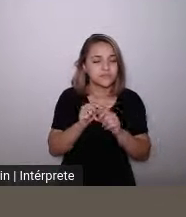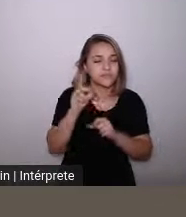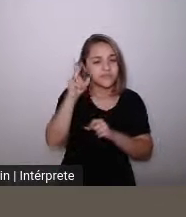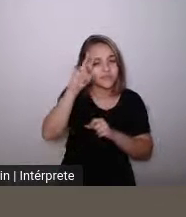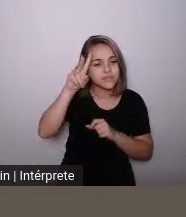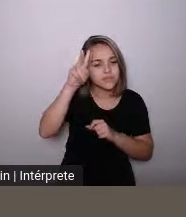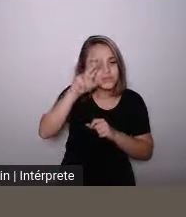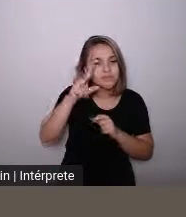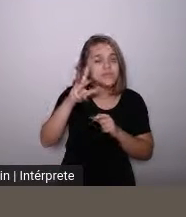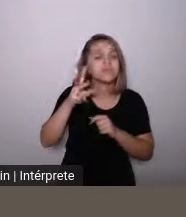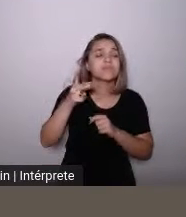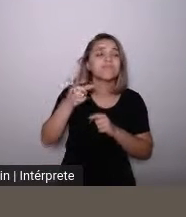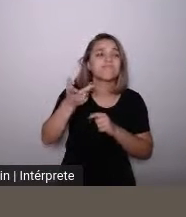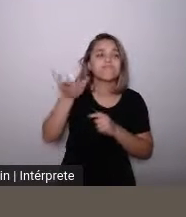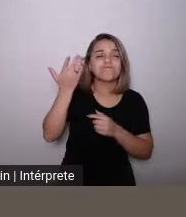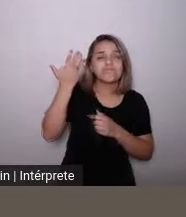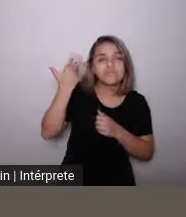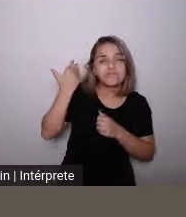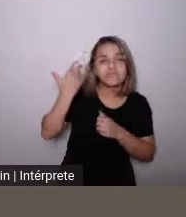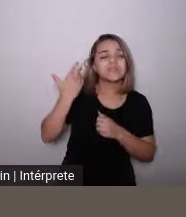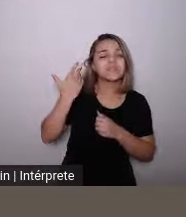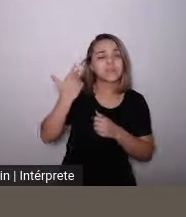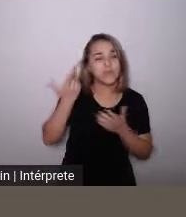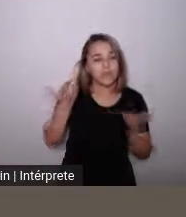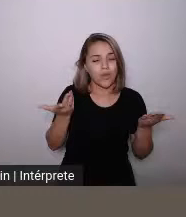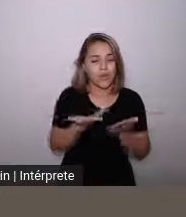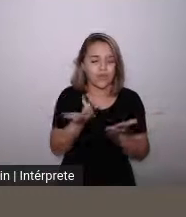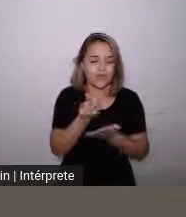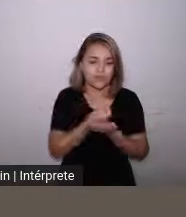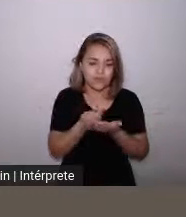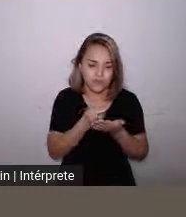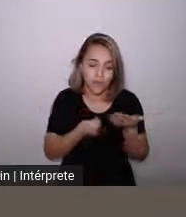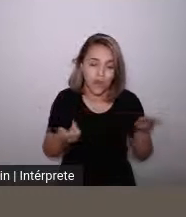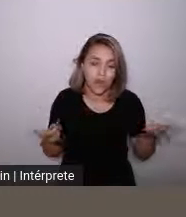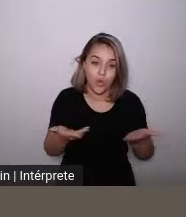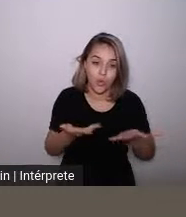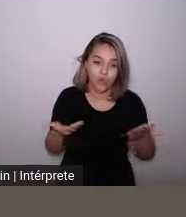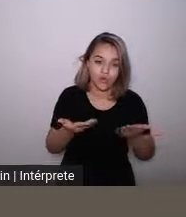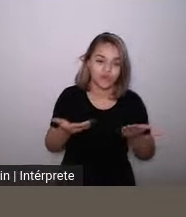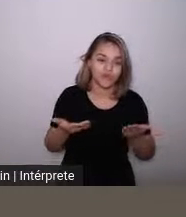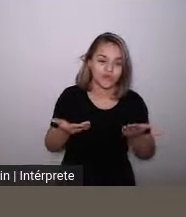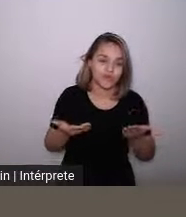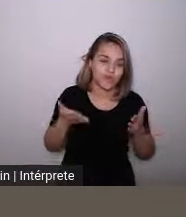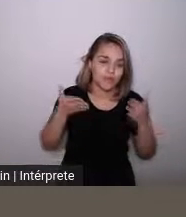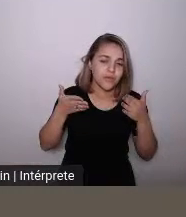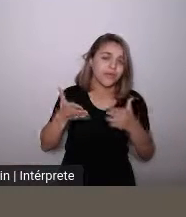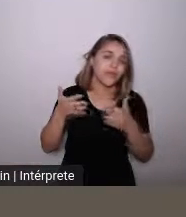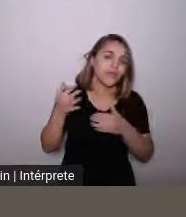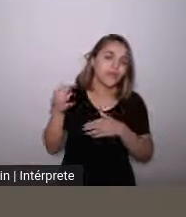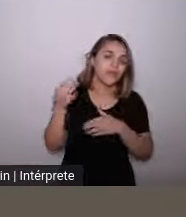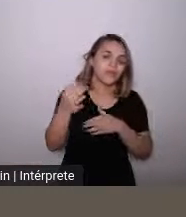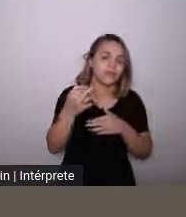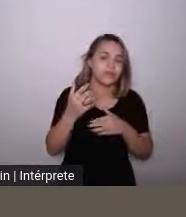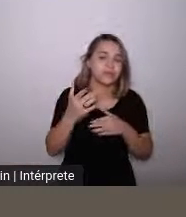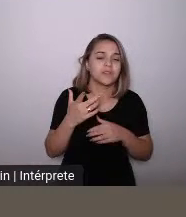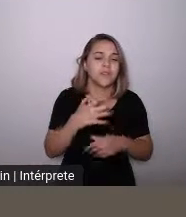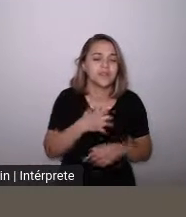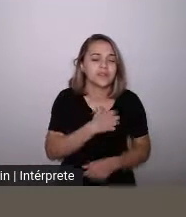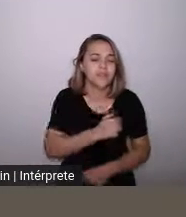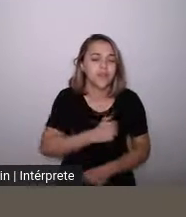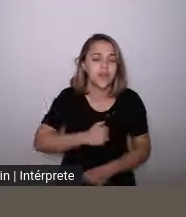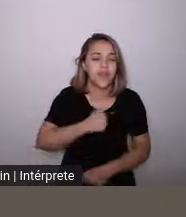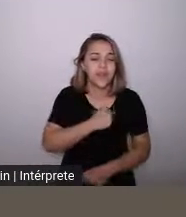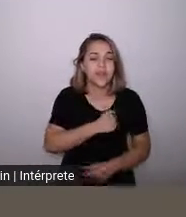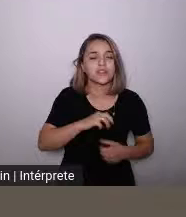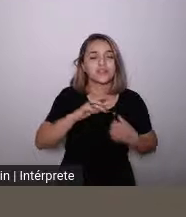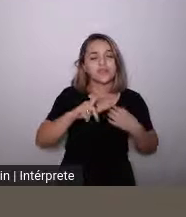passado, sempre escrita no presente, para o presente. A rememoração do passado, propiciada pela melancolia, não diz respeito ao retorno